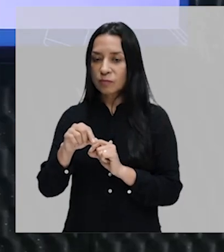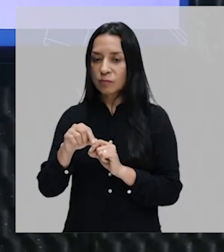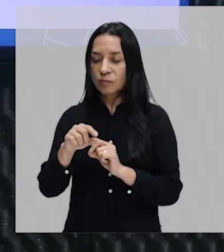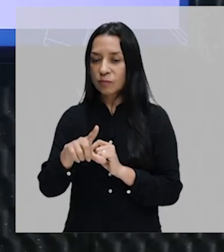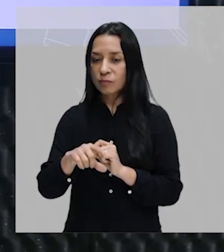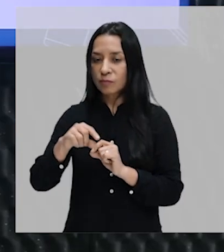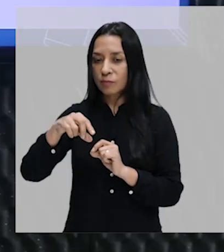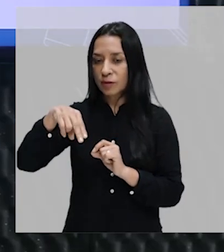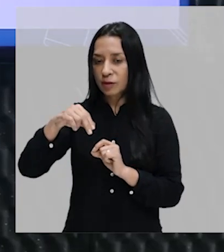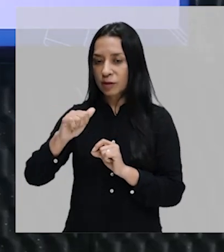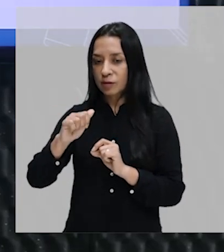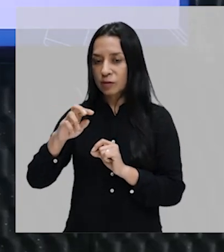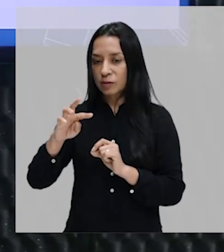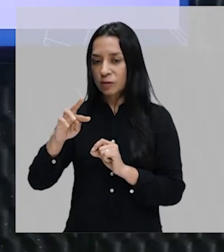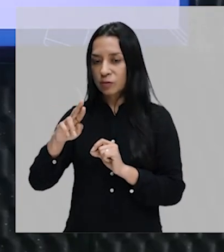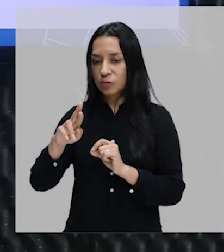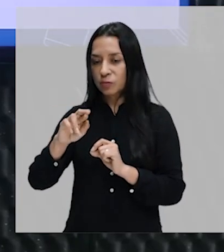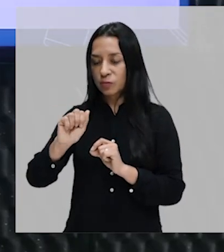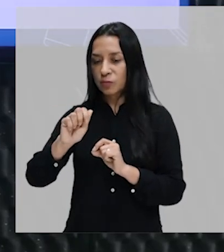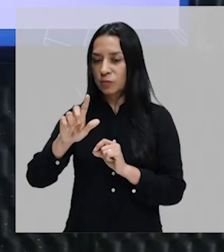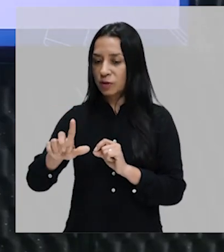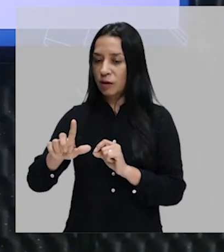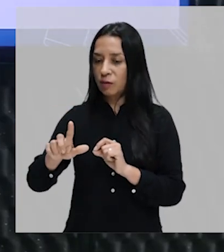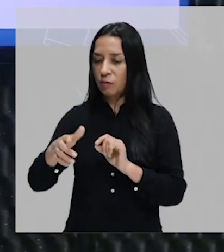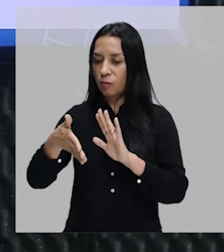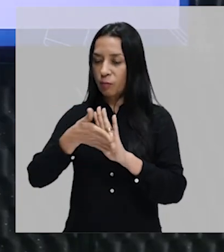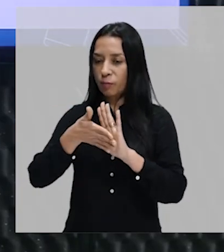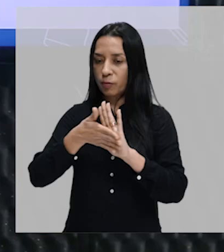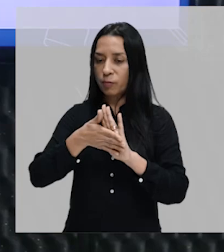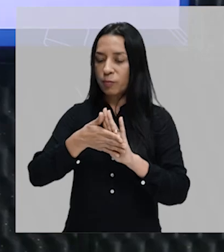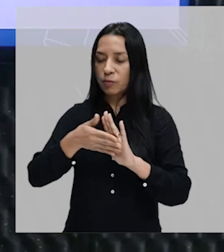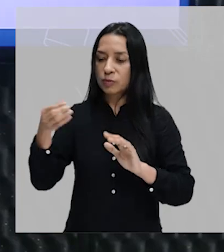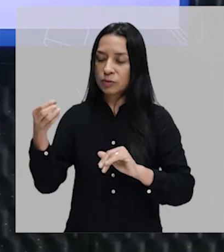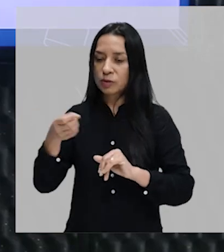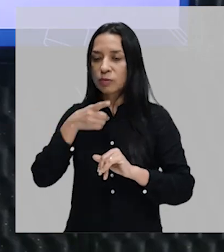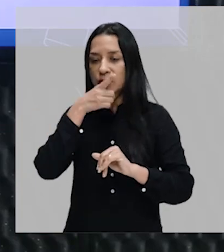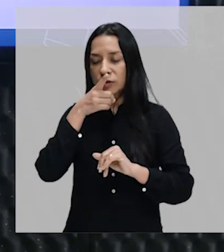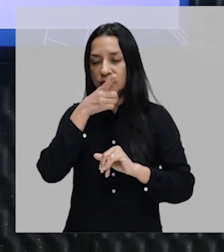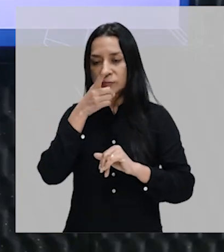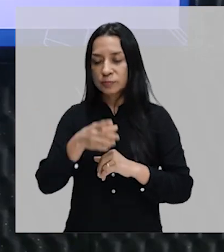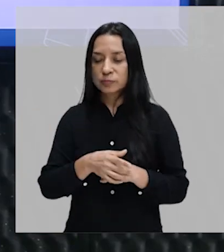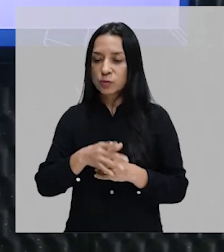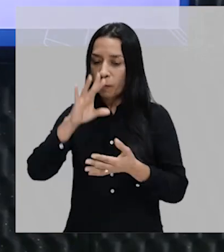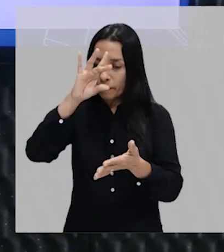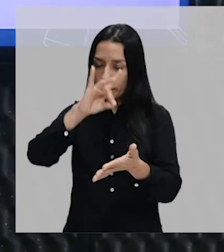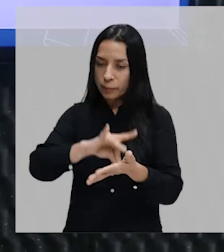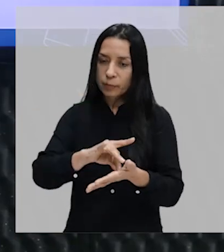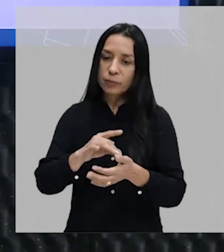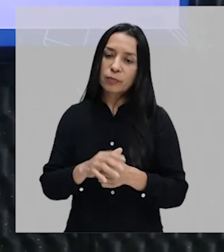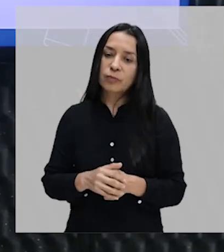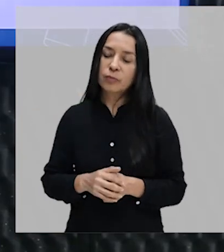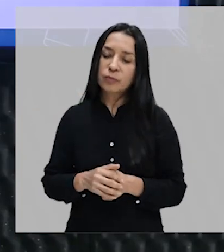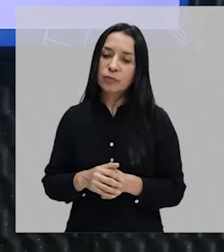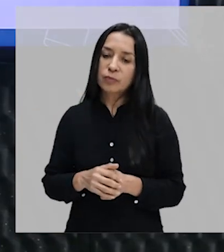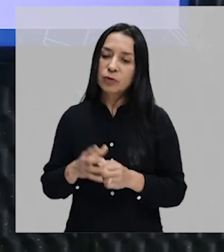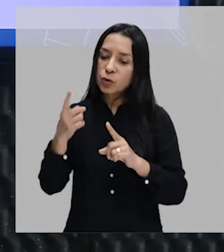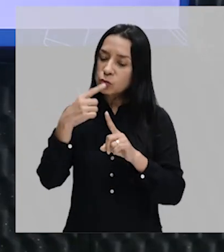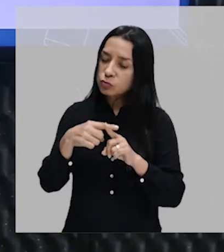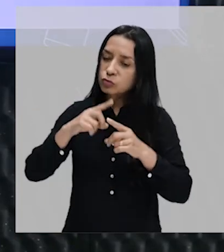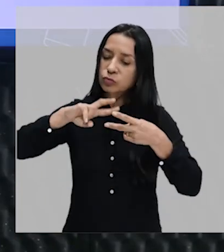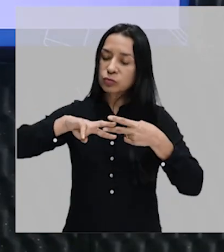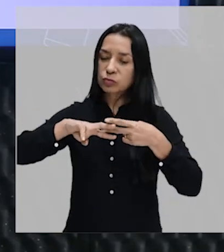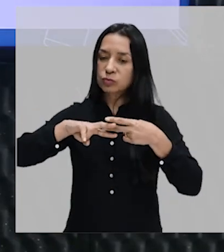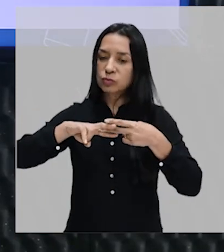que foi proposta por Charles Darwin, ou seja, é o darwinismo puro, tá? Esse darwinismo, juntamente